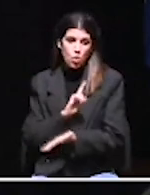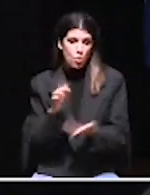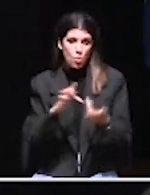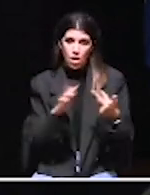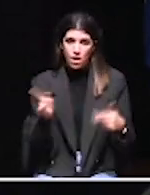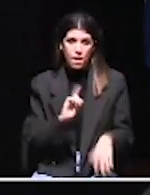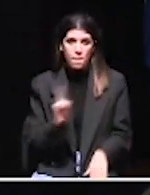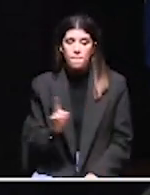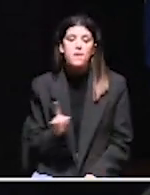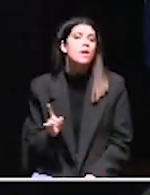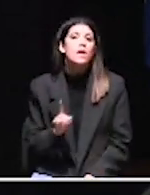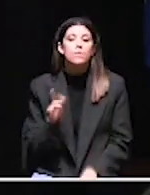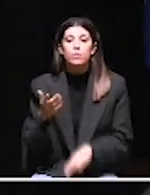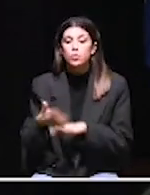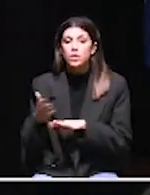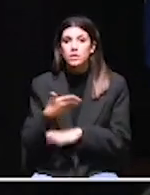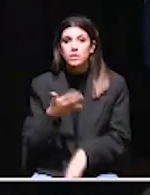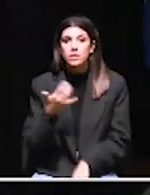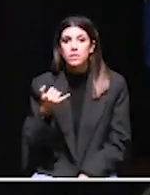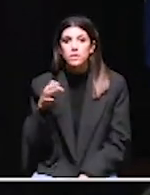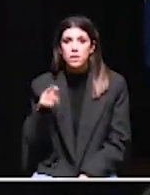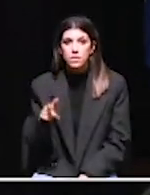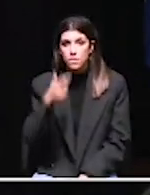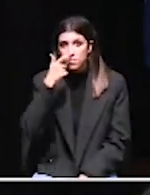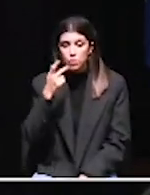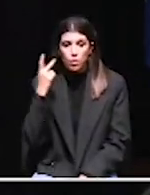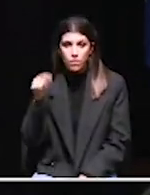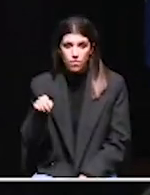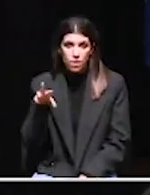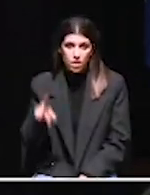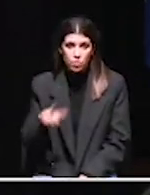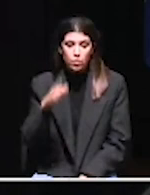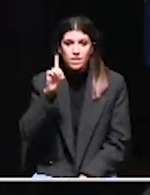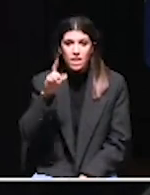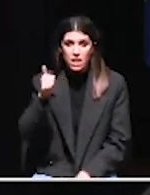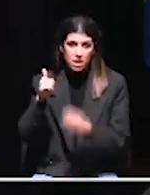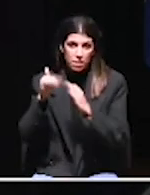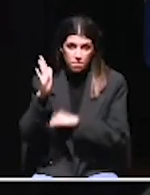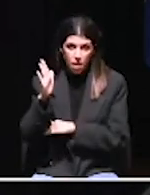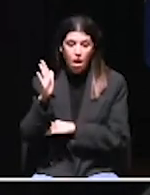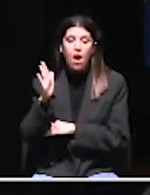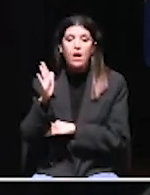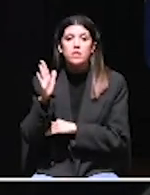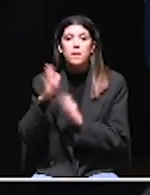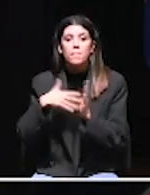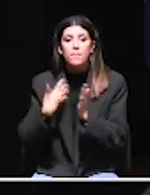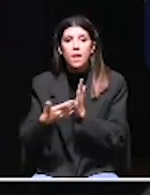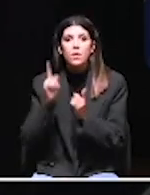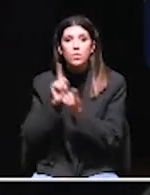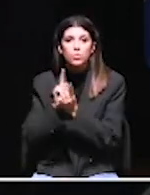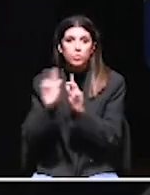Lisboa. E depois, para os restantes 125 mil municípios com mais de 65 anos, este plano traduz sobretudo em consultas